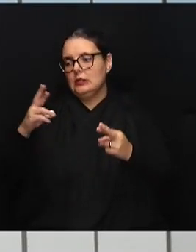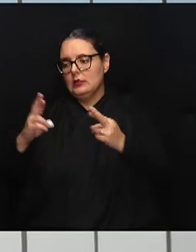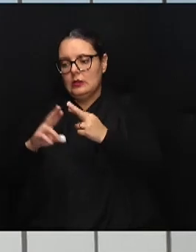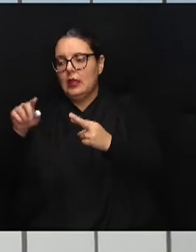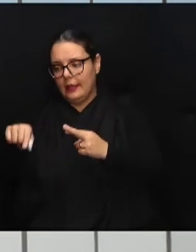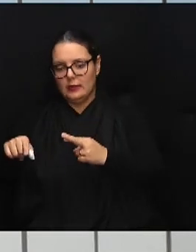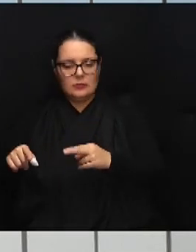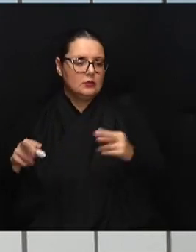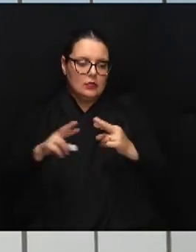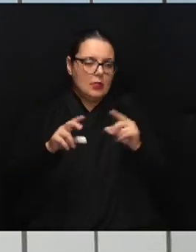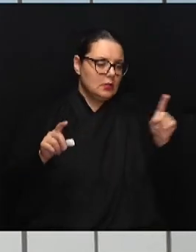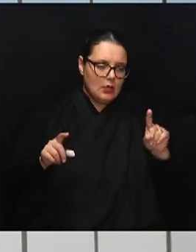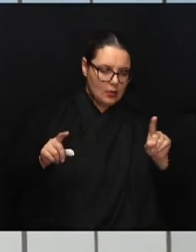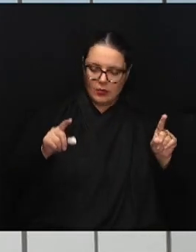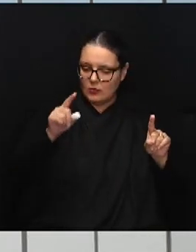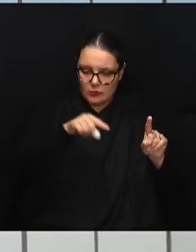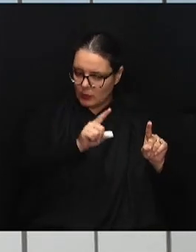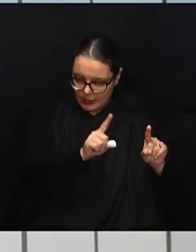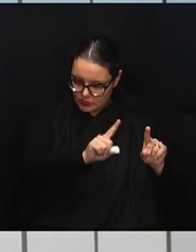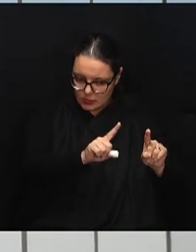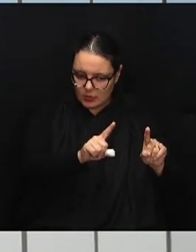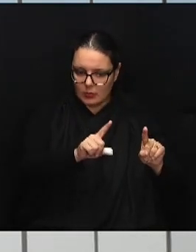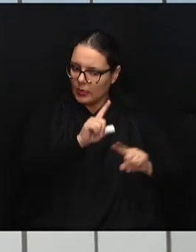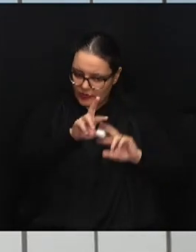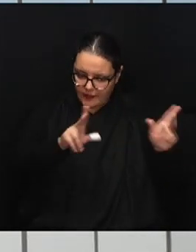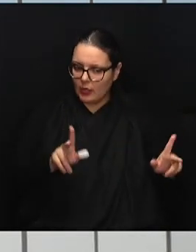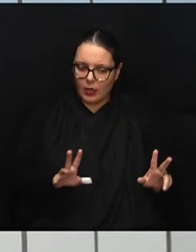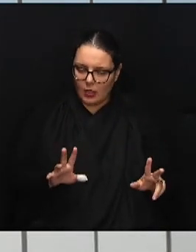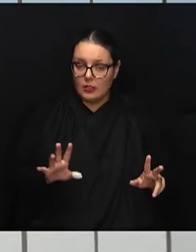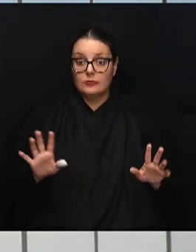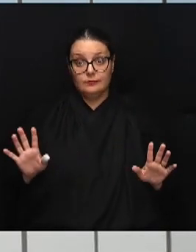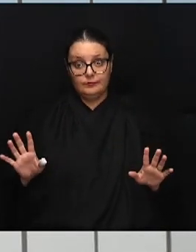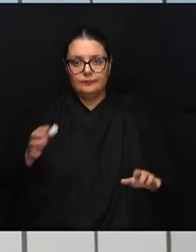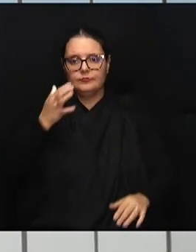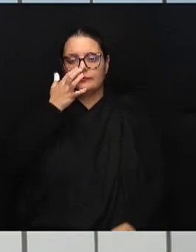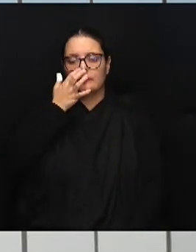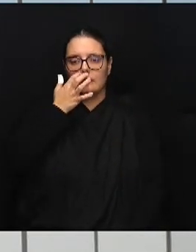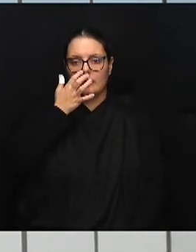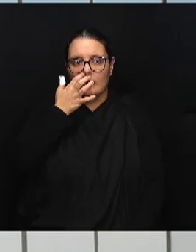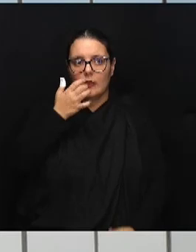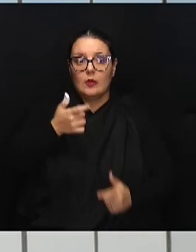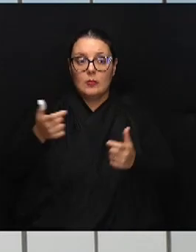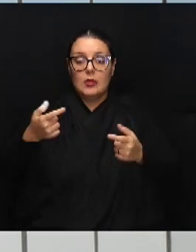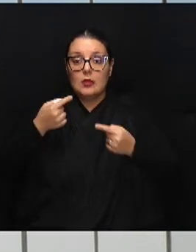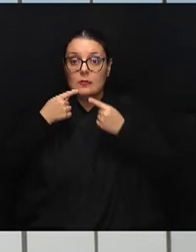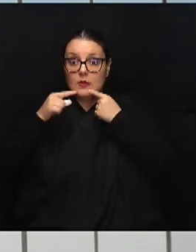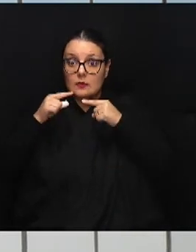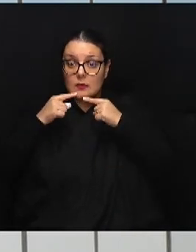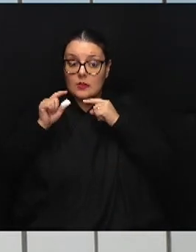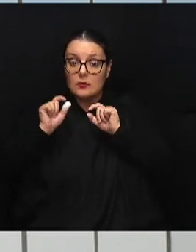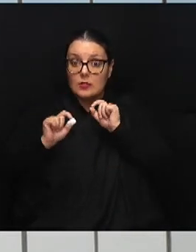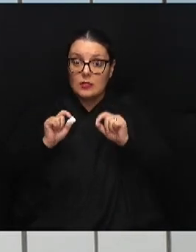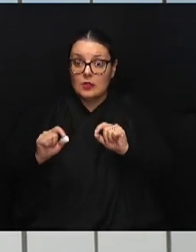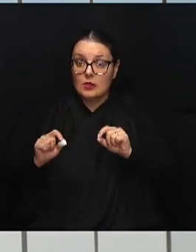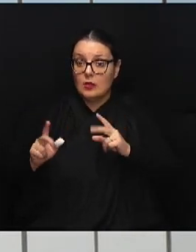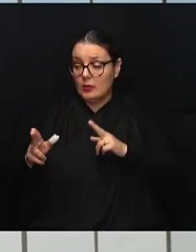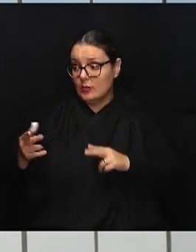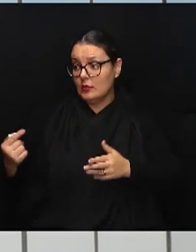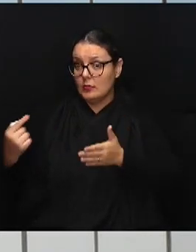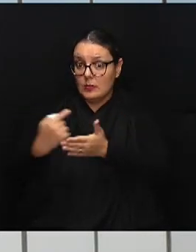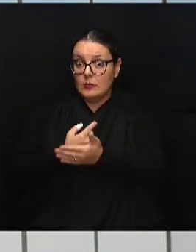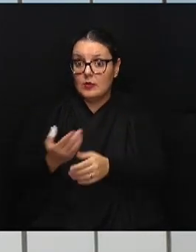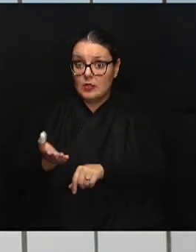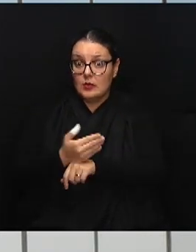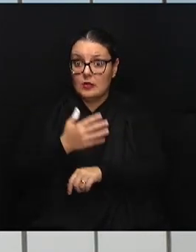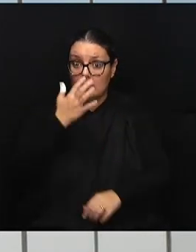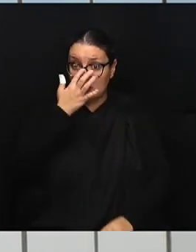é isso, ou é aquilo, né? Então, uma das grandes críticas que se faz como você tinha perguntado